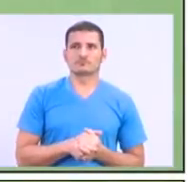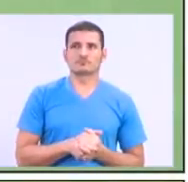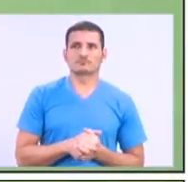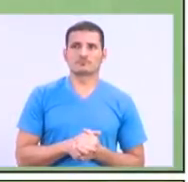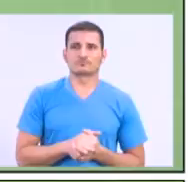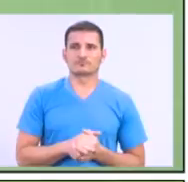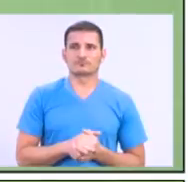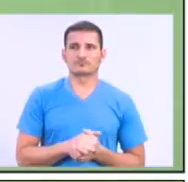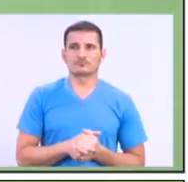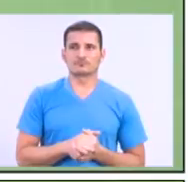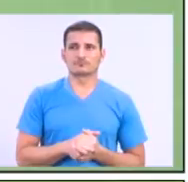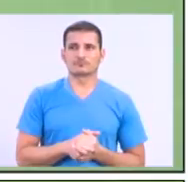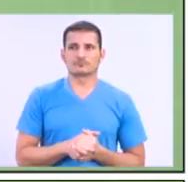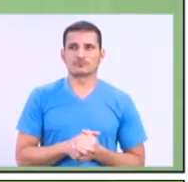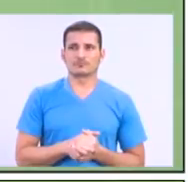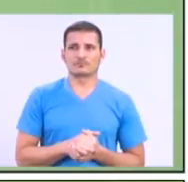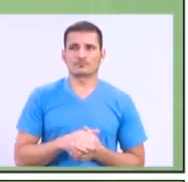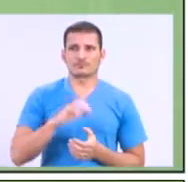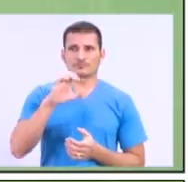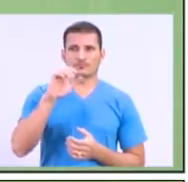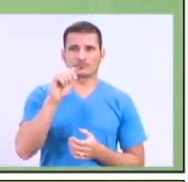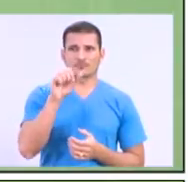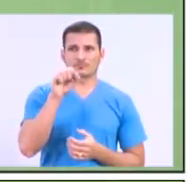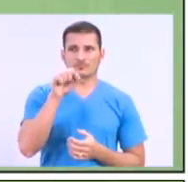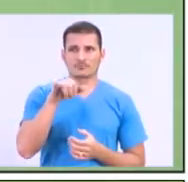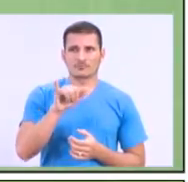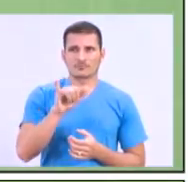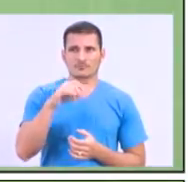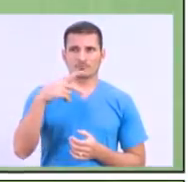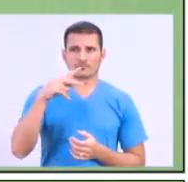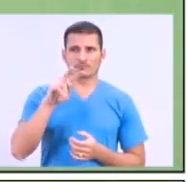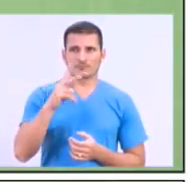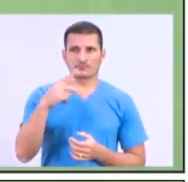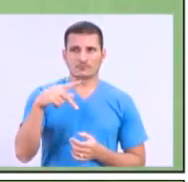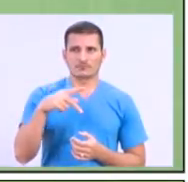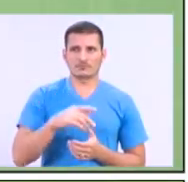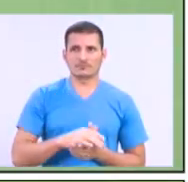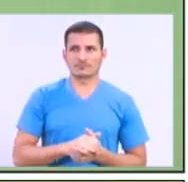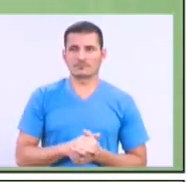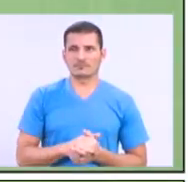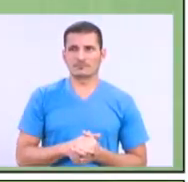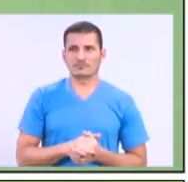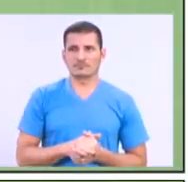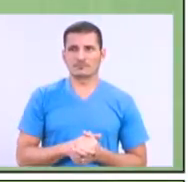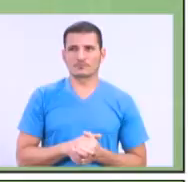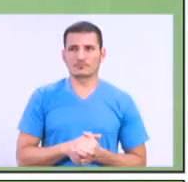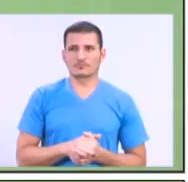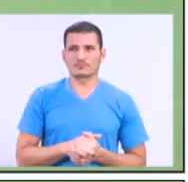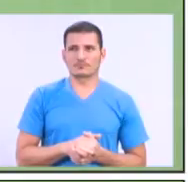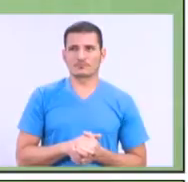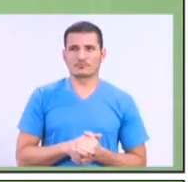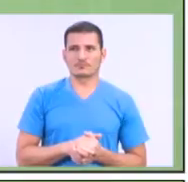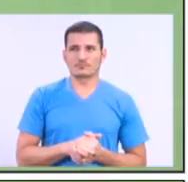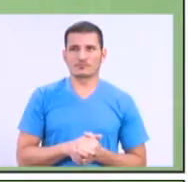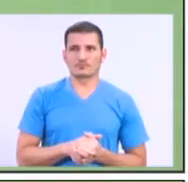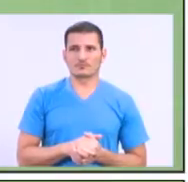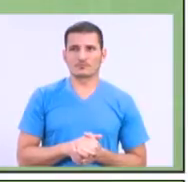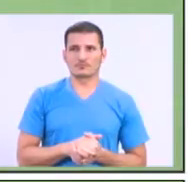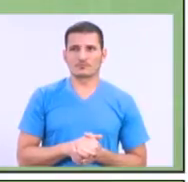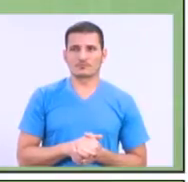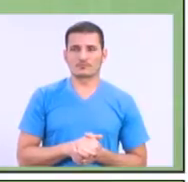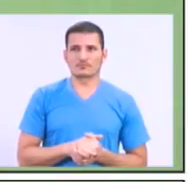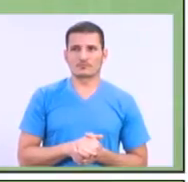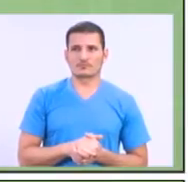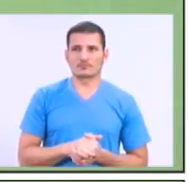Por exemplo, a exemplo do EasyPHP. Vamos colocar. A exemplo do